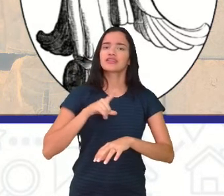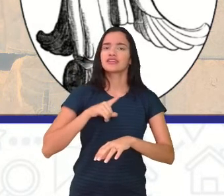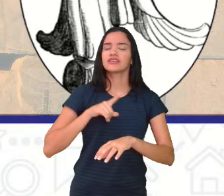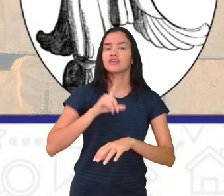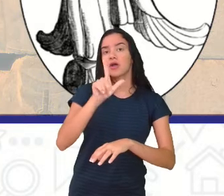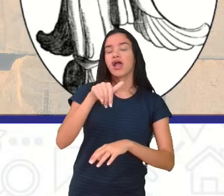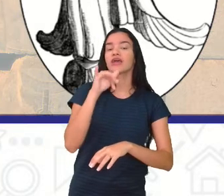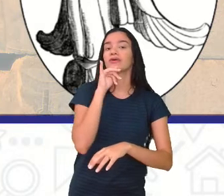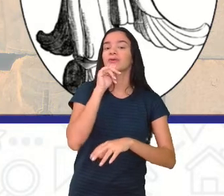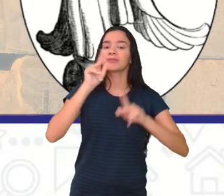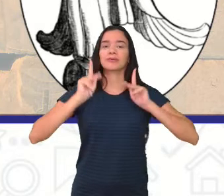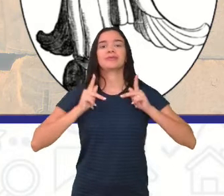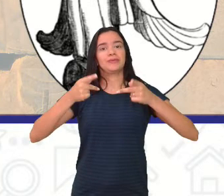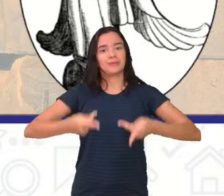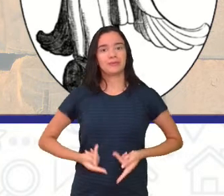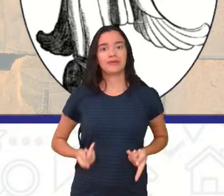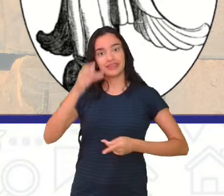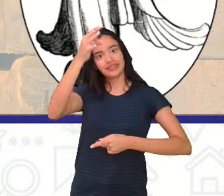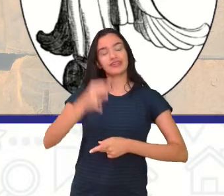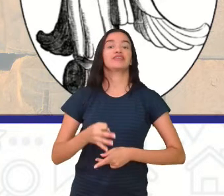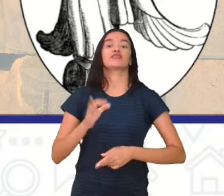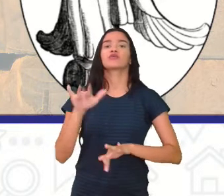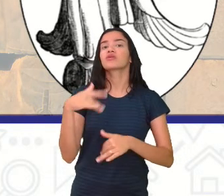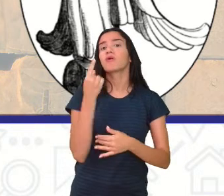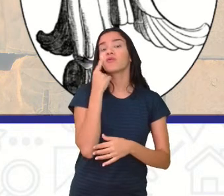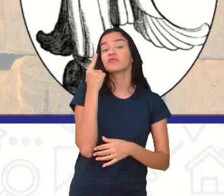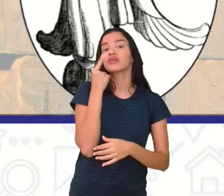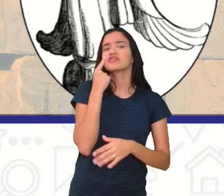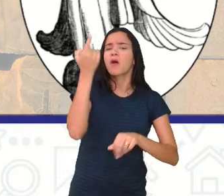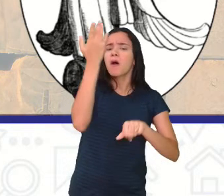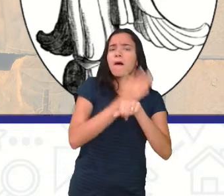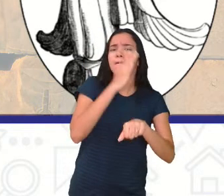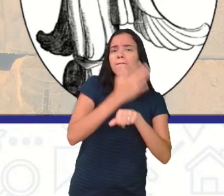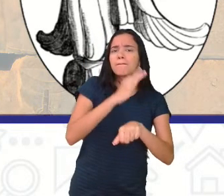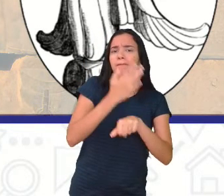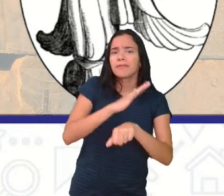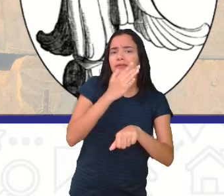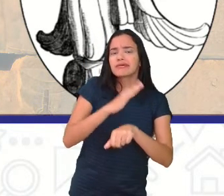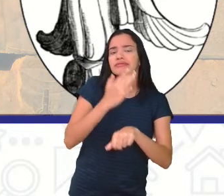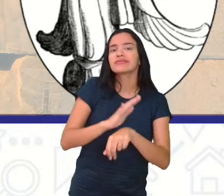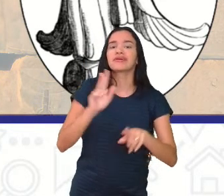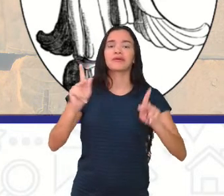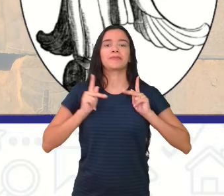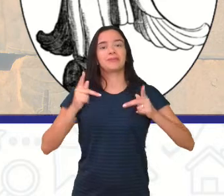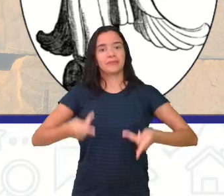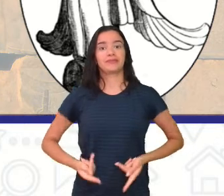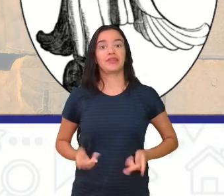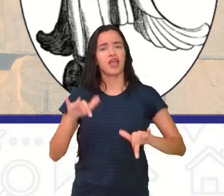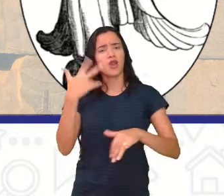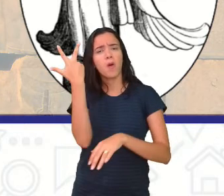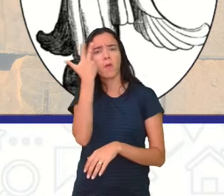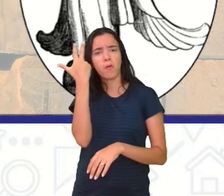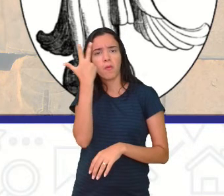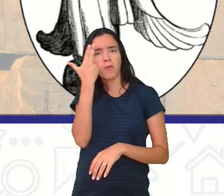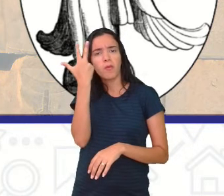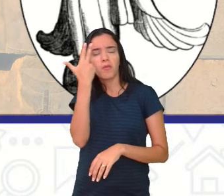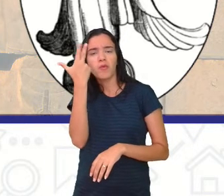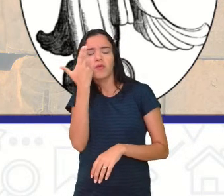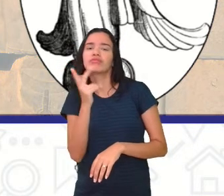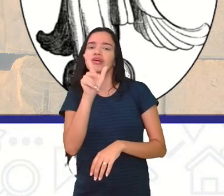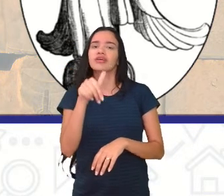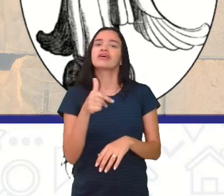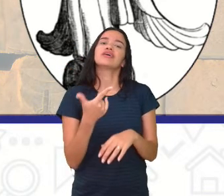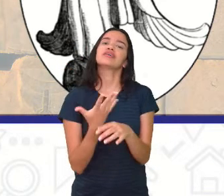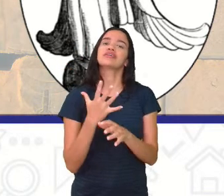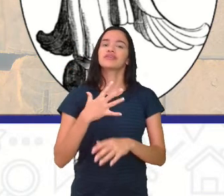formas humanas, né? Aí vejam, a prática de sacrifícios humanos era bastante comum enquanto forma